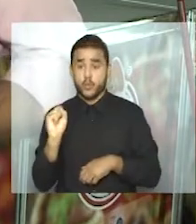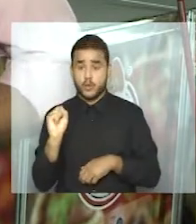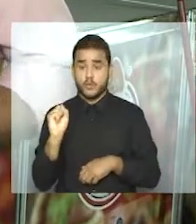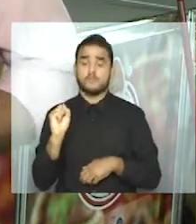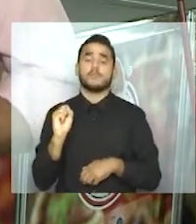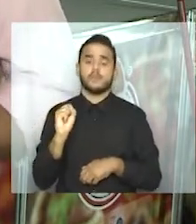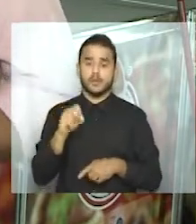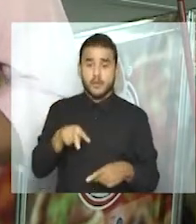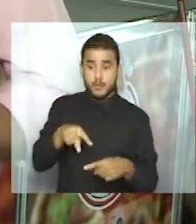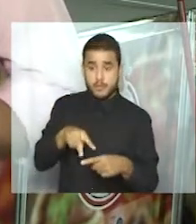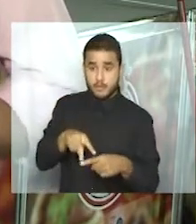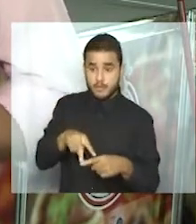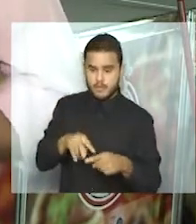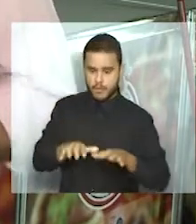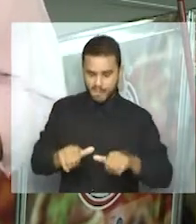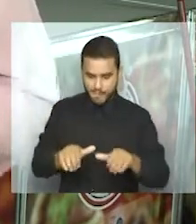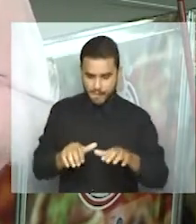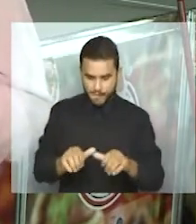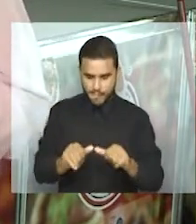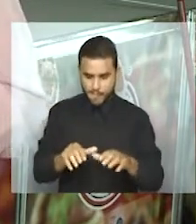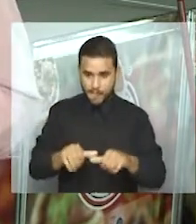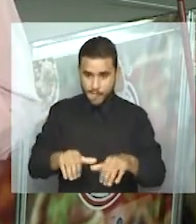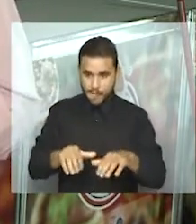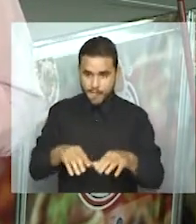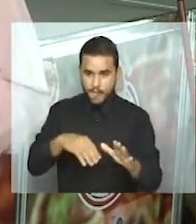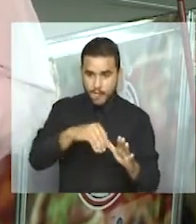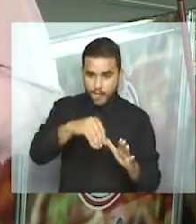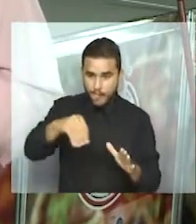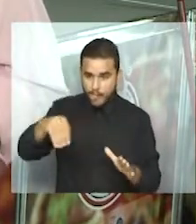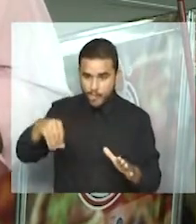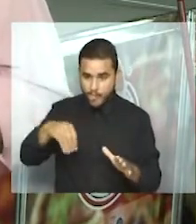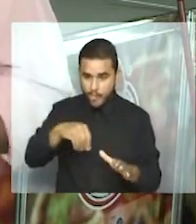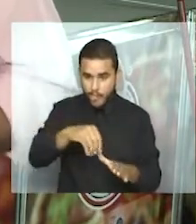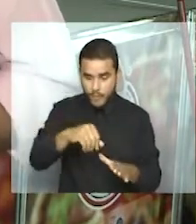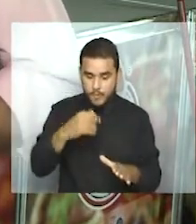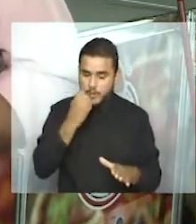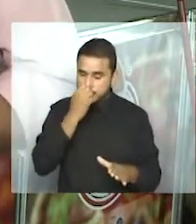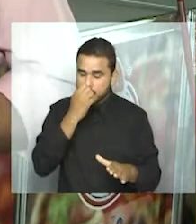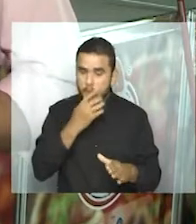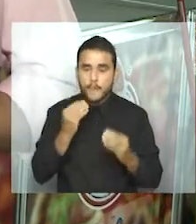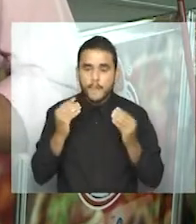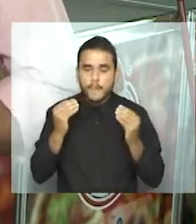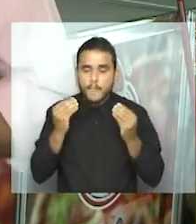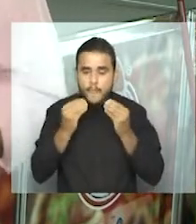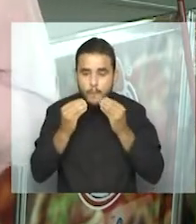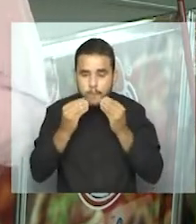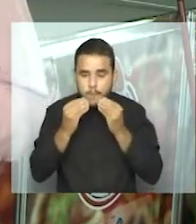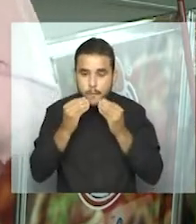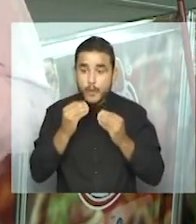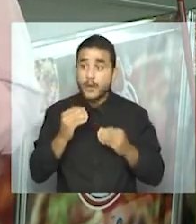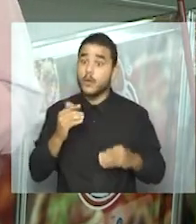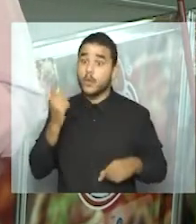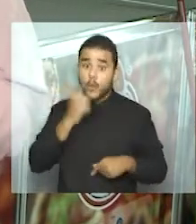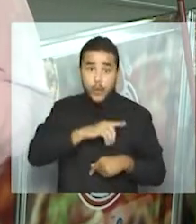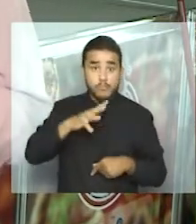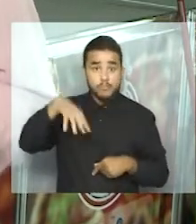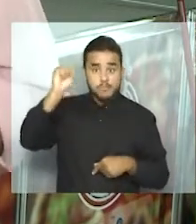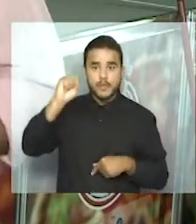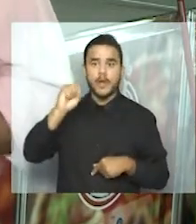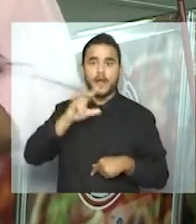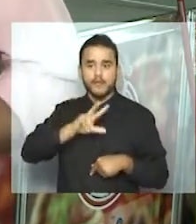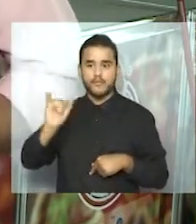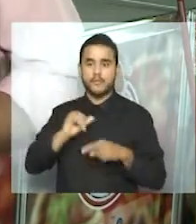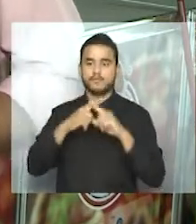mais saborosa e que agrade o gosto dos jurados. Afinal, o título aqui do Eusébio vale vaga para a maior competição de pizzaiolos do